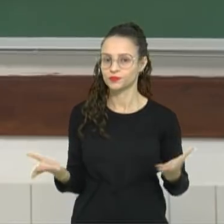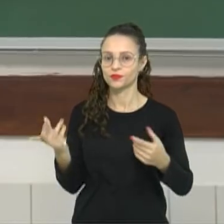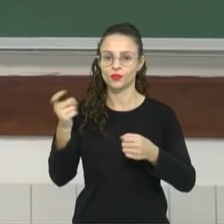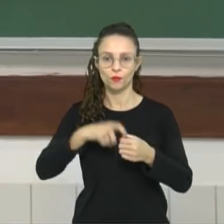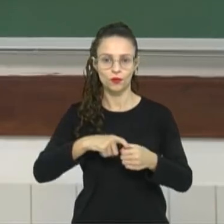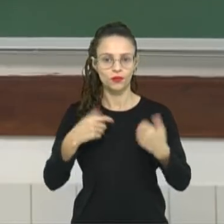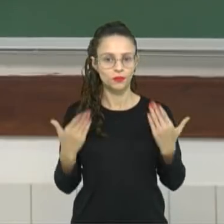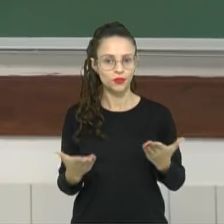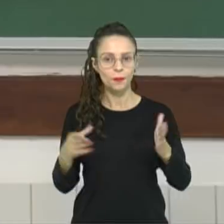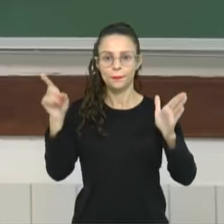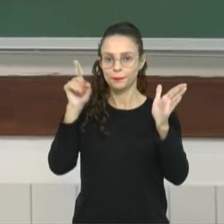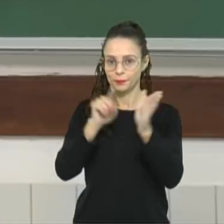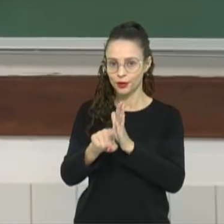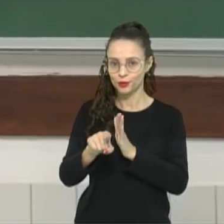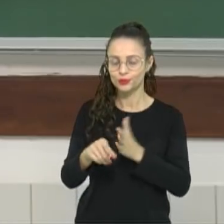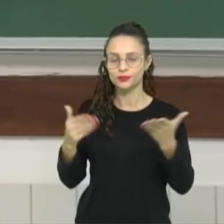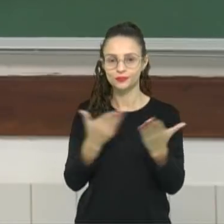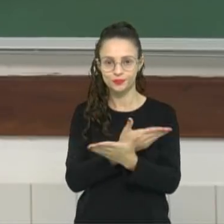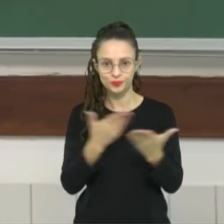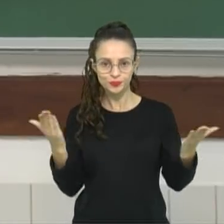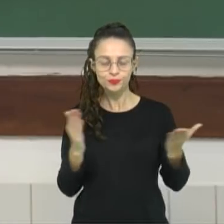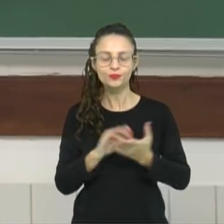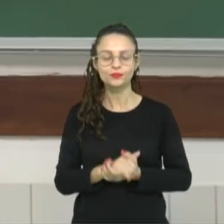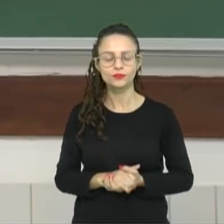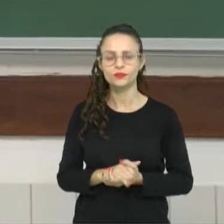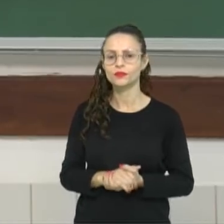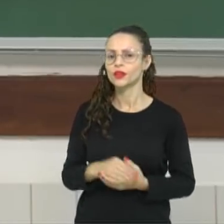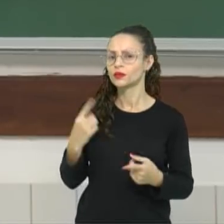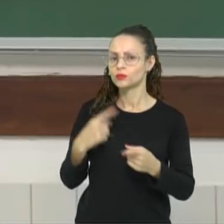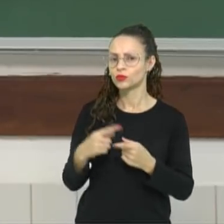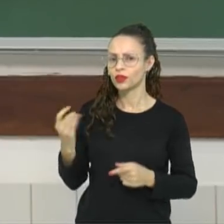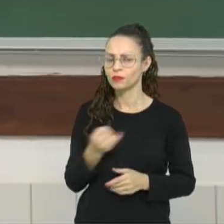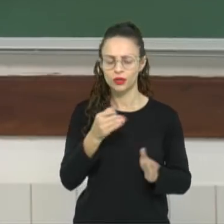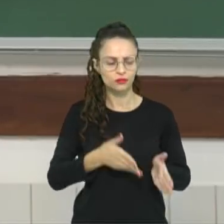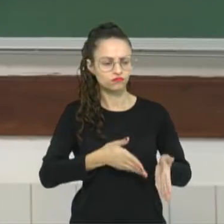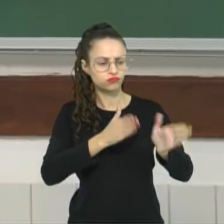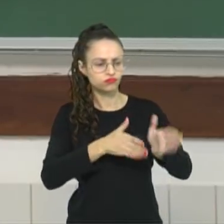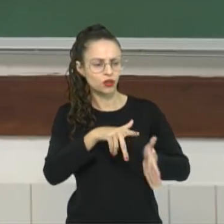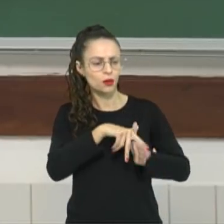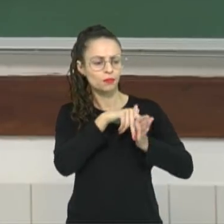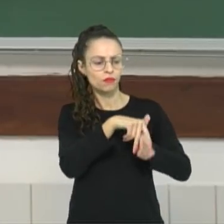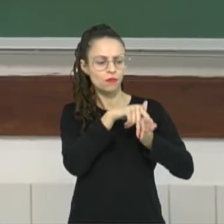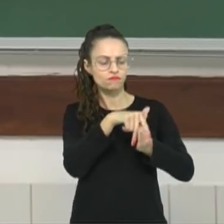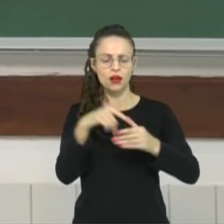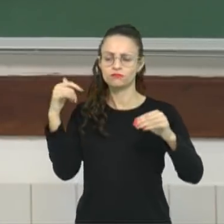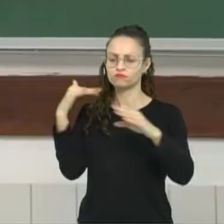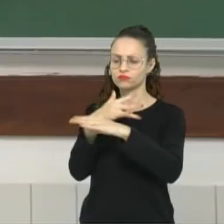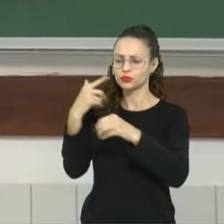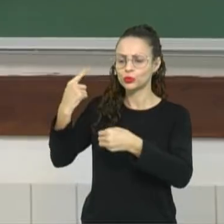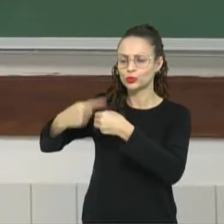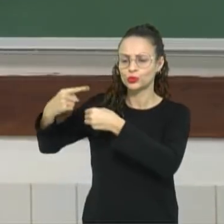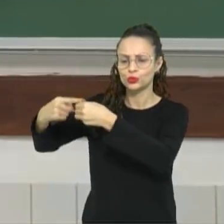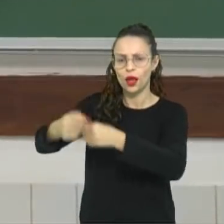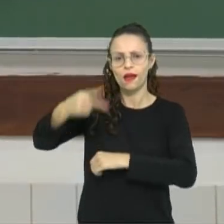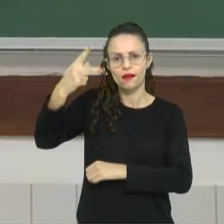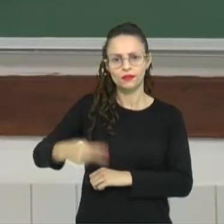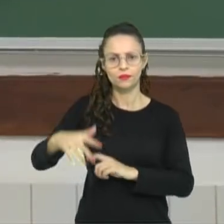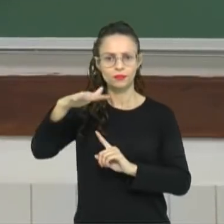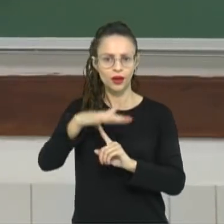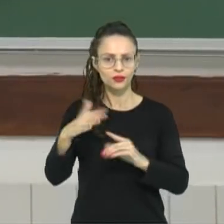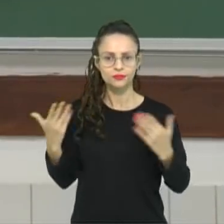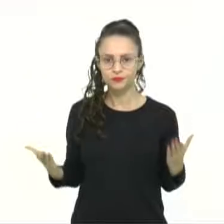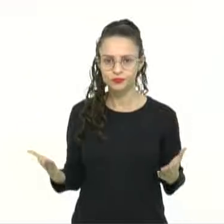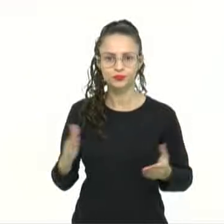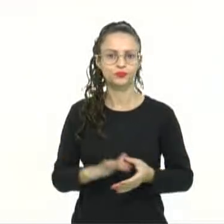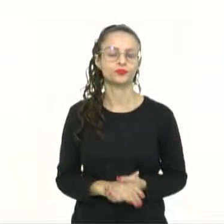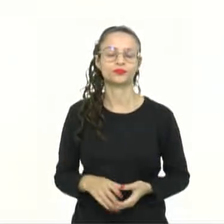Voltamos então ali com a perguntinha que eu deixei para vocês, a importância do tropeirismo para a urbanização do Paraná. Então, o que nós temos de